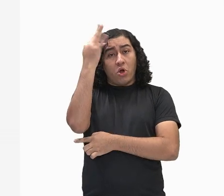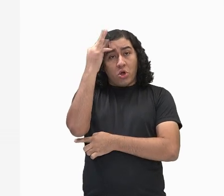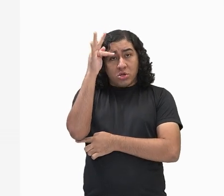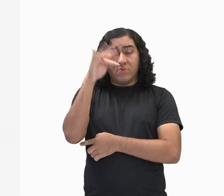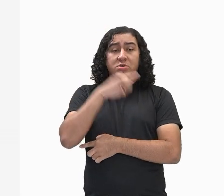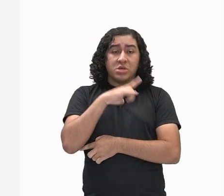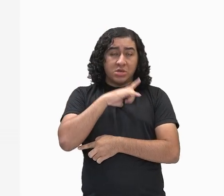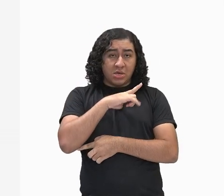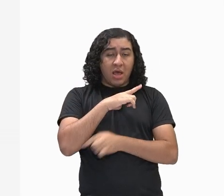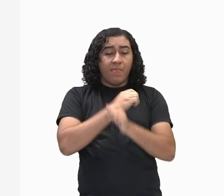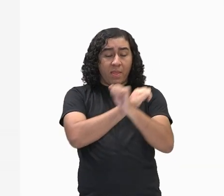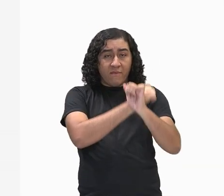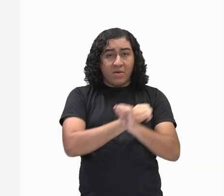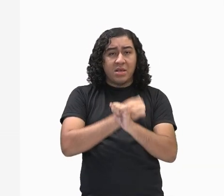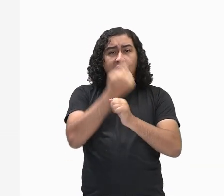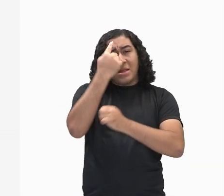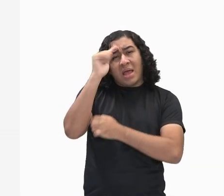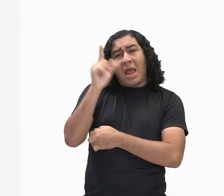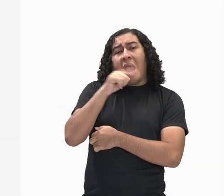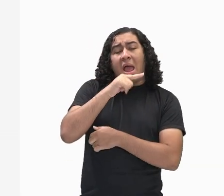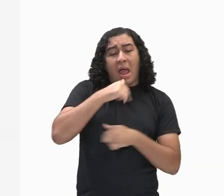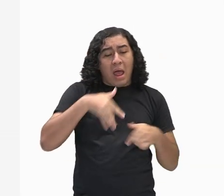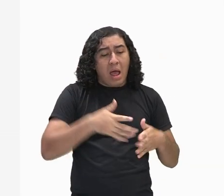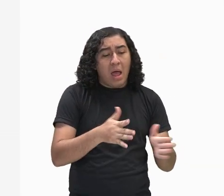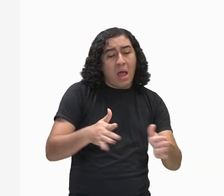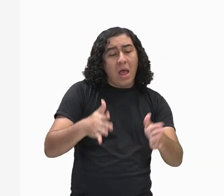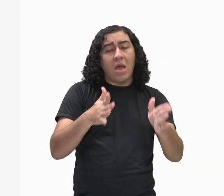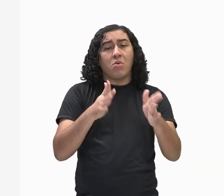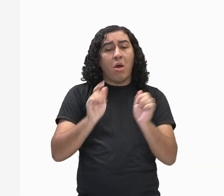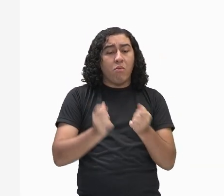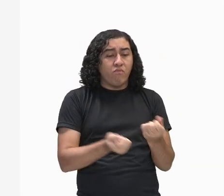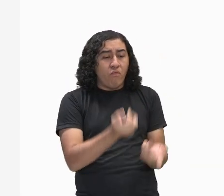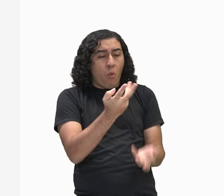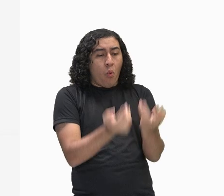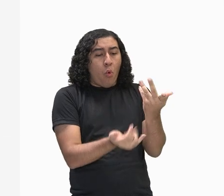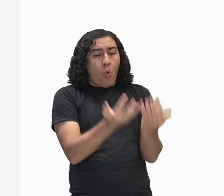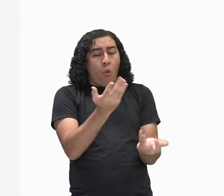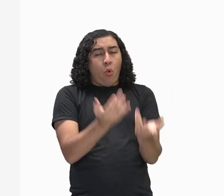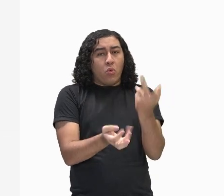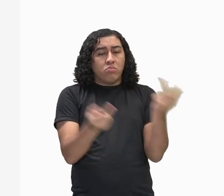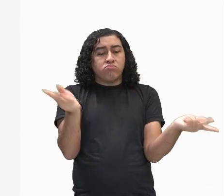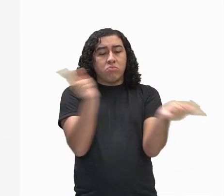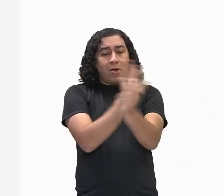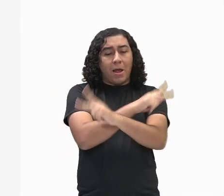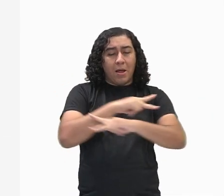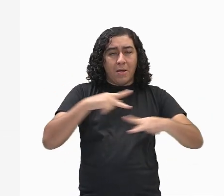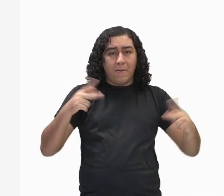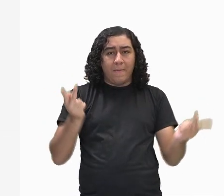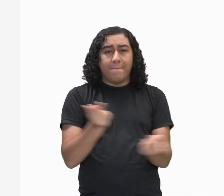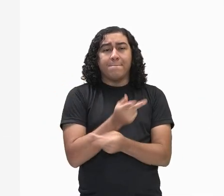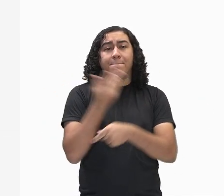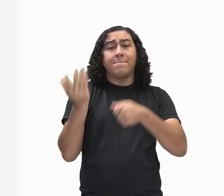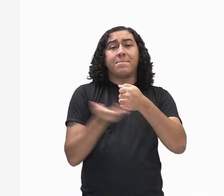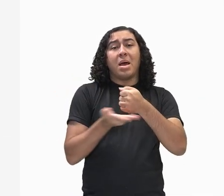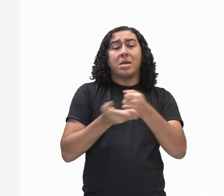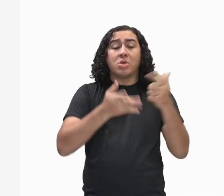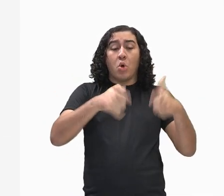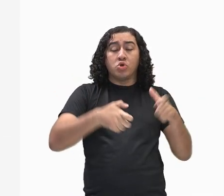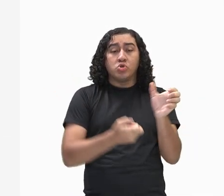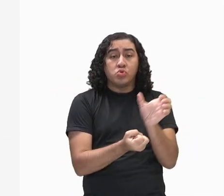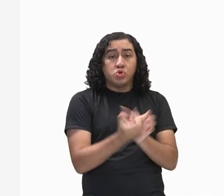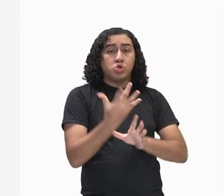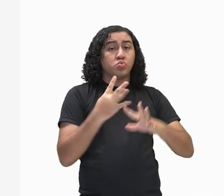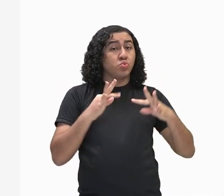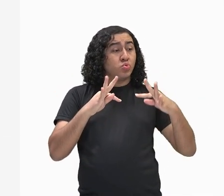ideia da água, do fogo, do ar, né? Como esse elemento primordial, a origem de tudo,